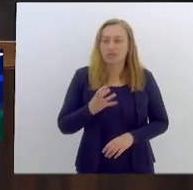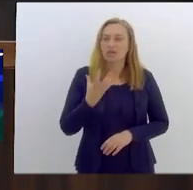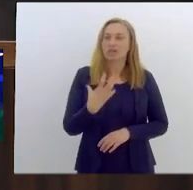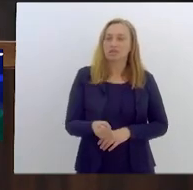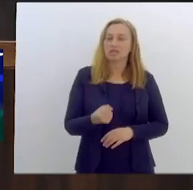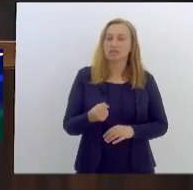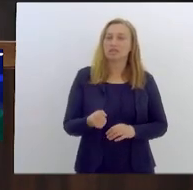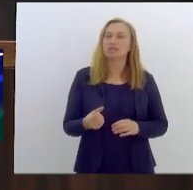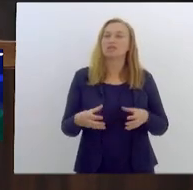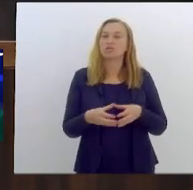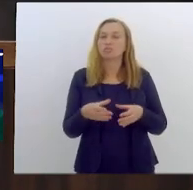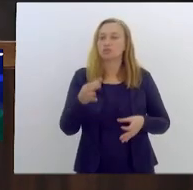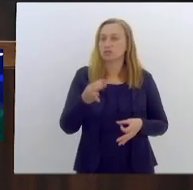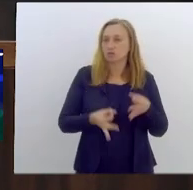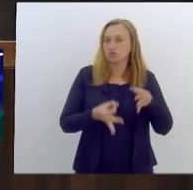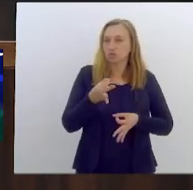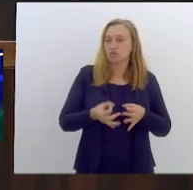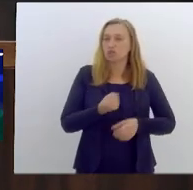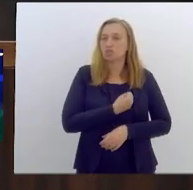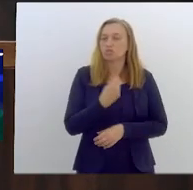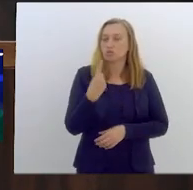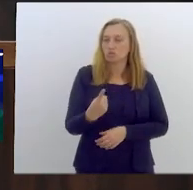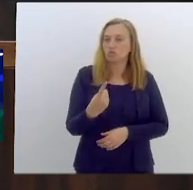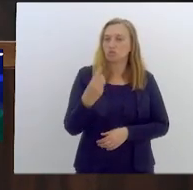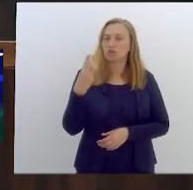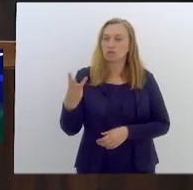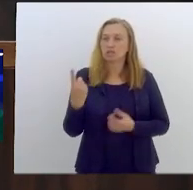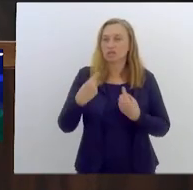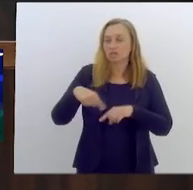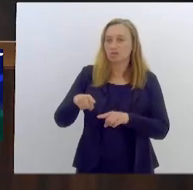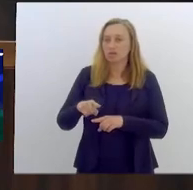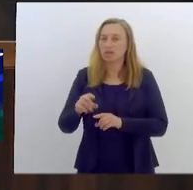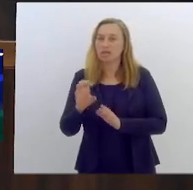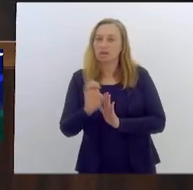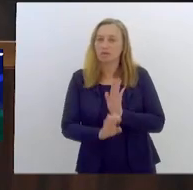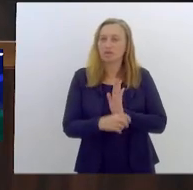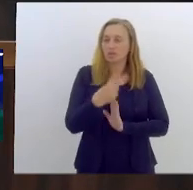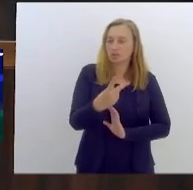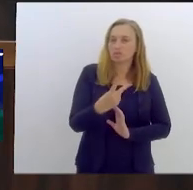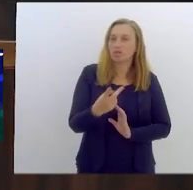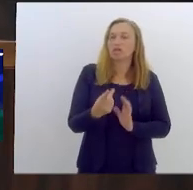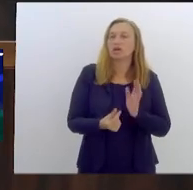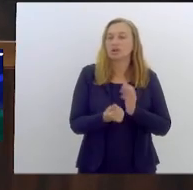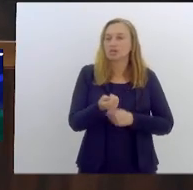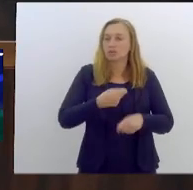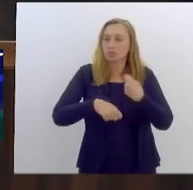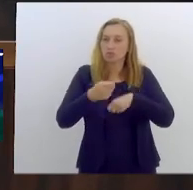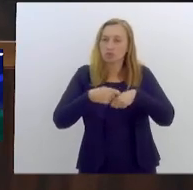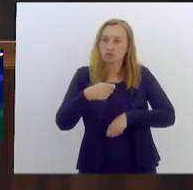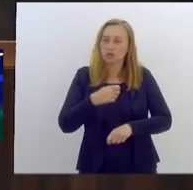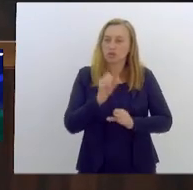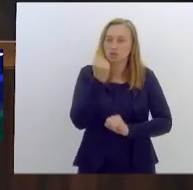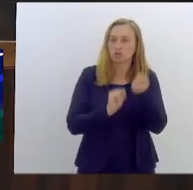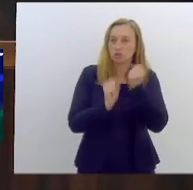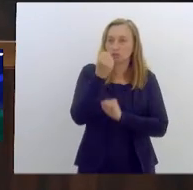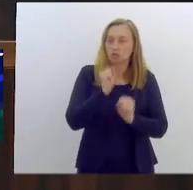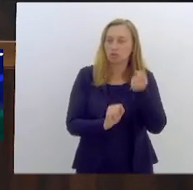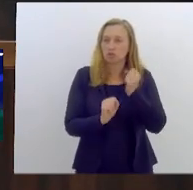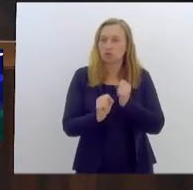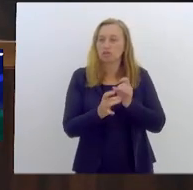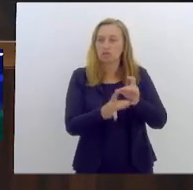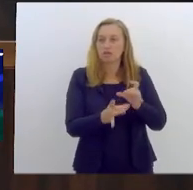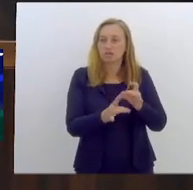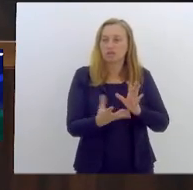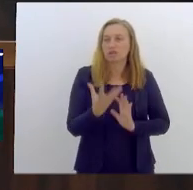Comissão de Constituição e Justiça, as emendas número 1 e 3, e contrárias as emendas 2. E de Economia, Indústria e Comércio, favorável, com subemenda